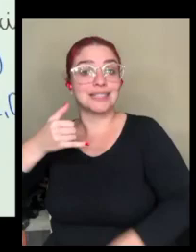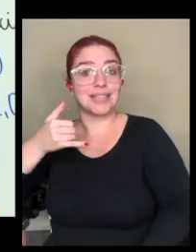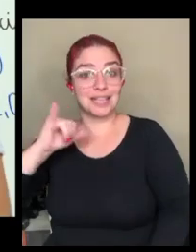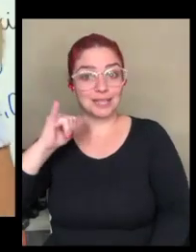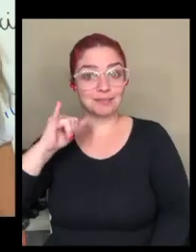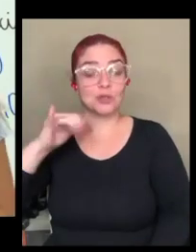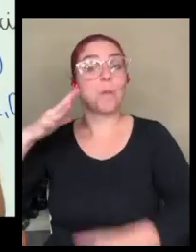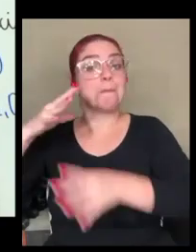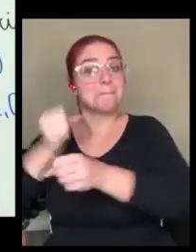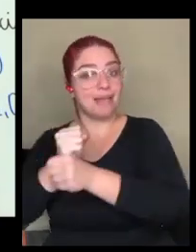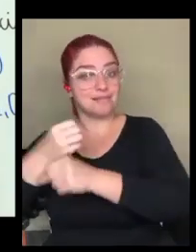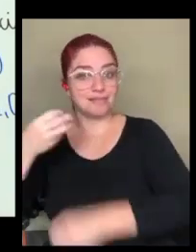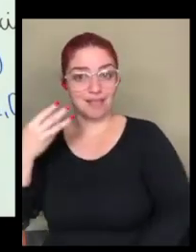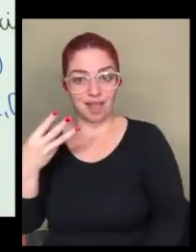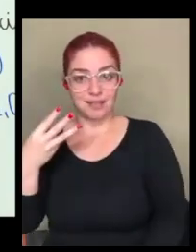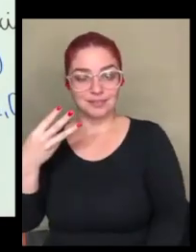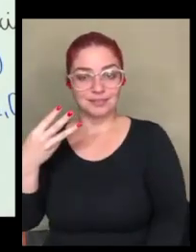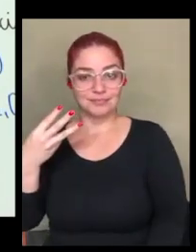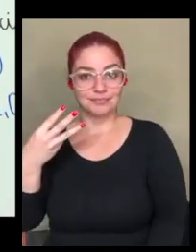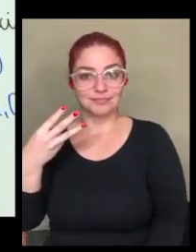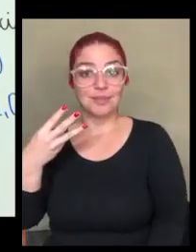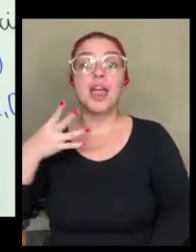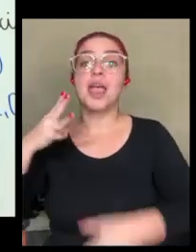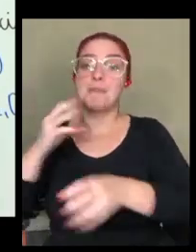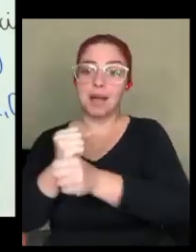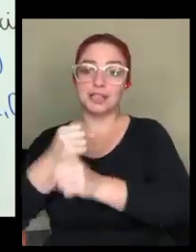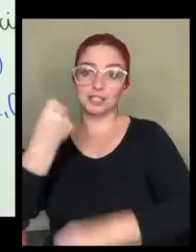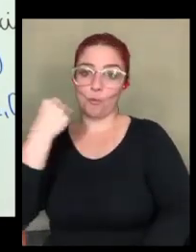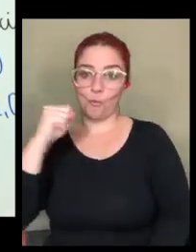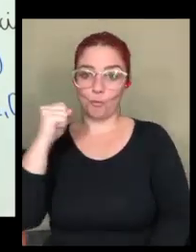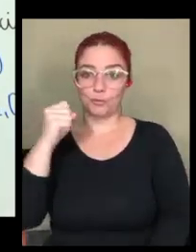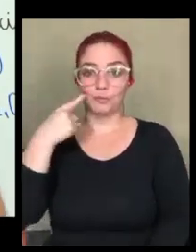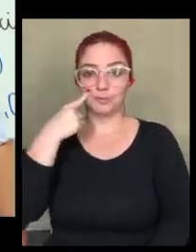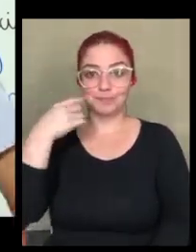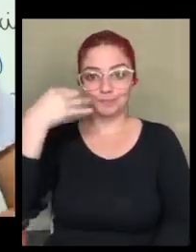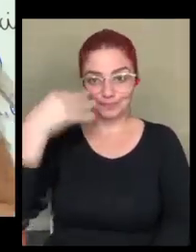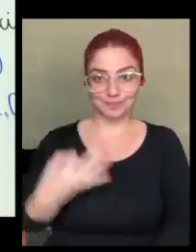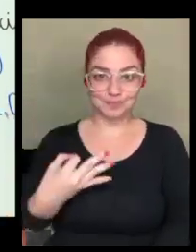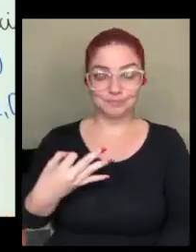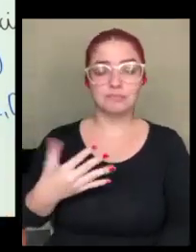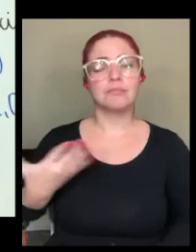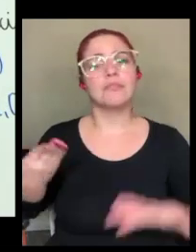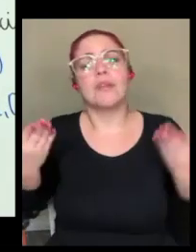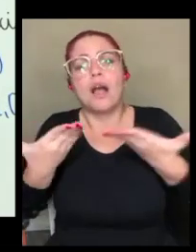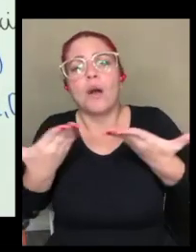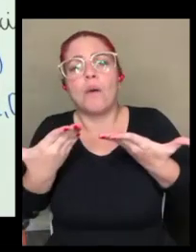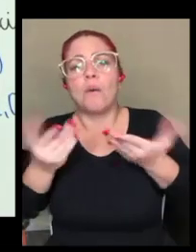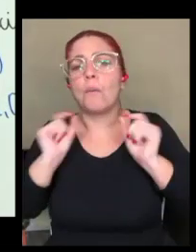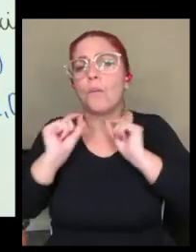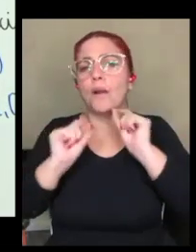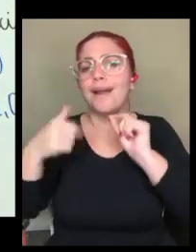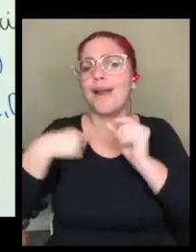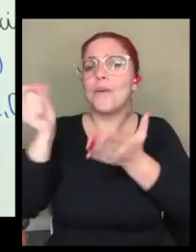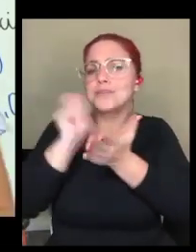y mais 3, e esse lado aqui que mede 8, certo?